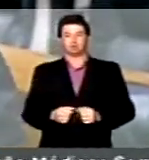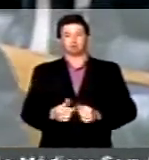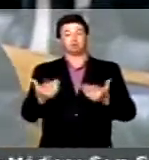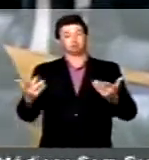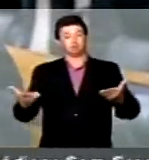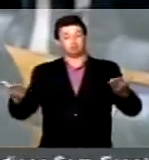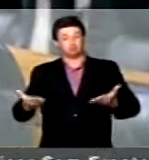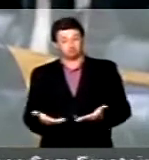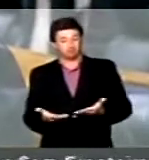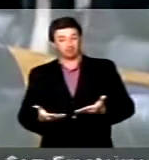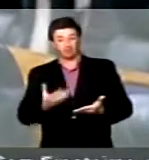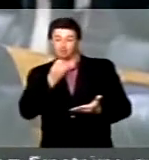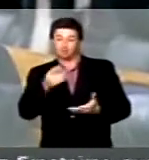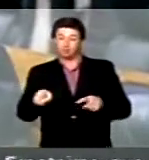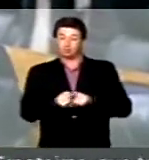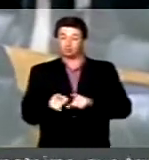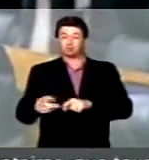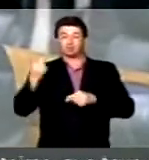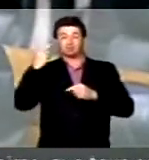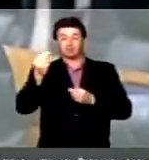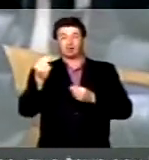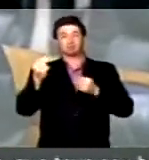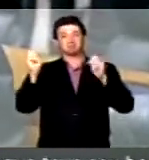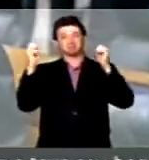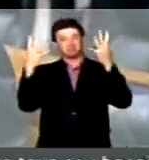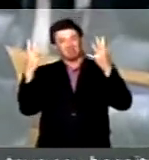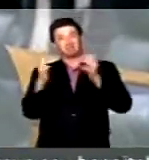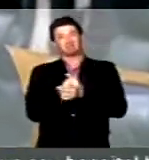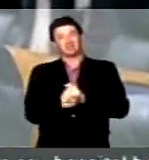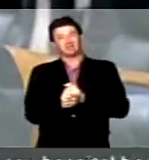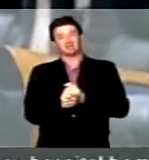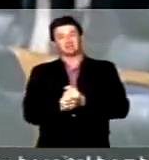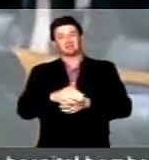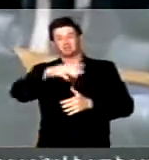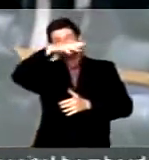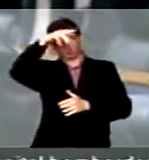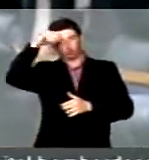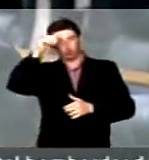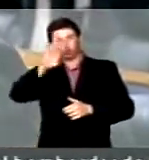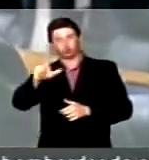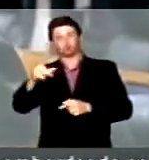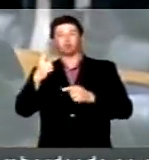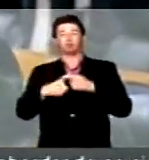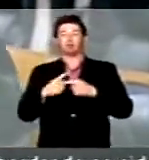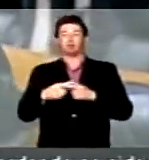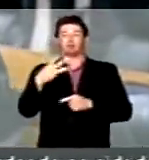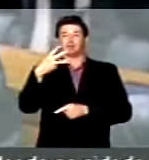o presente momento para parabenizar o Mato Grosso do Sul pelos seus 38